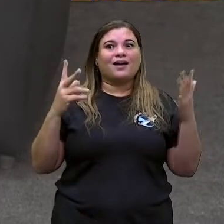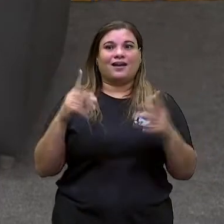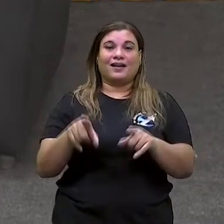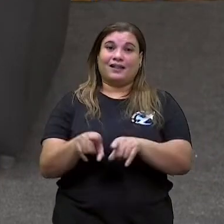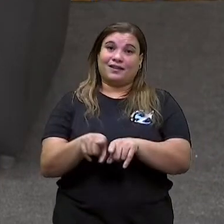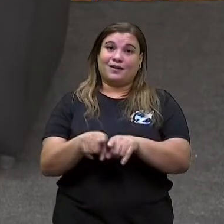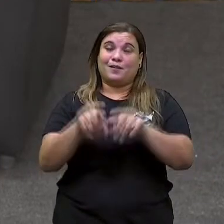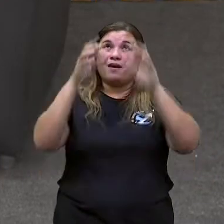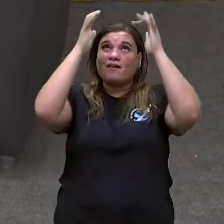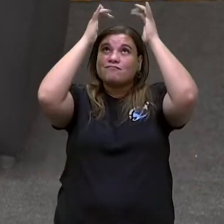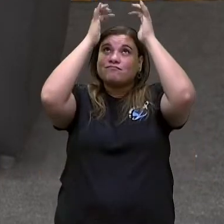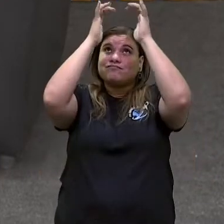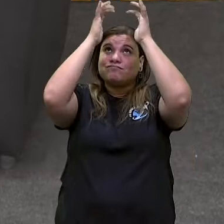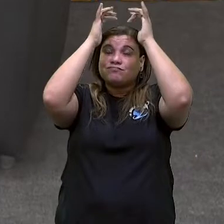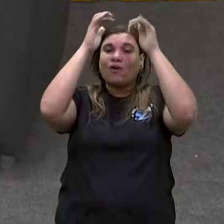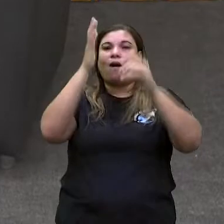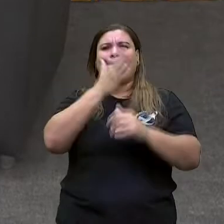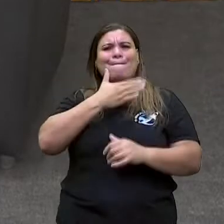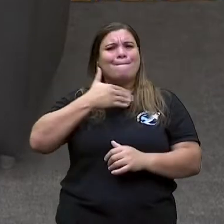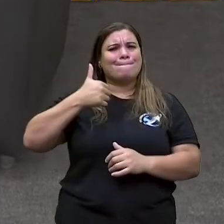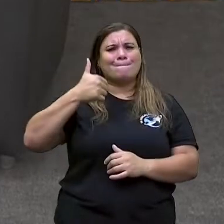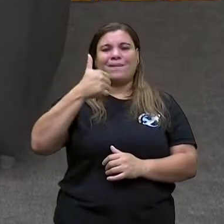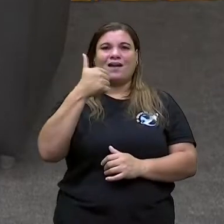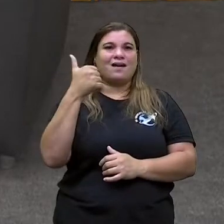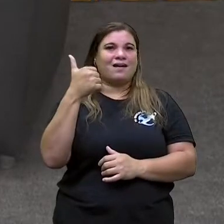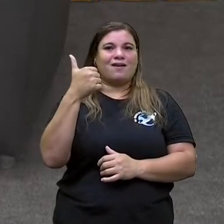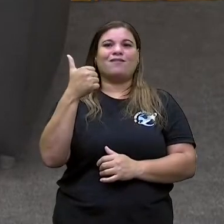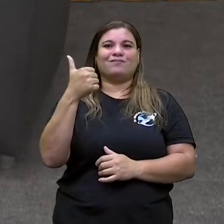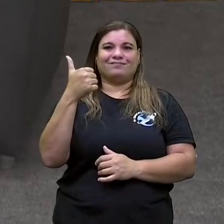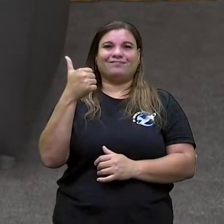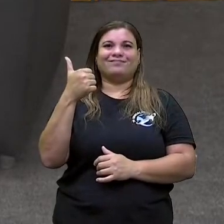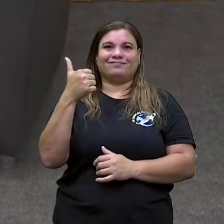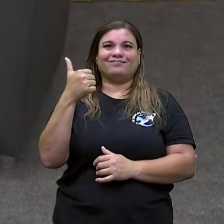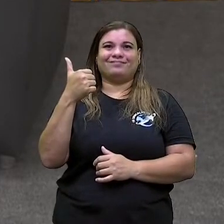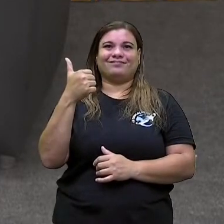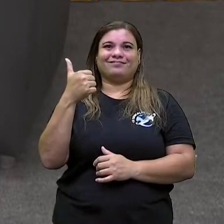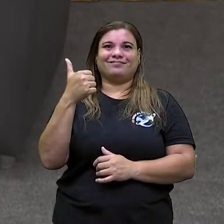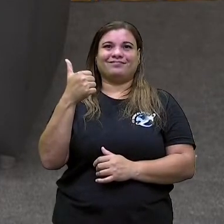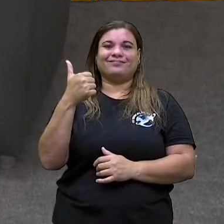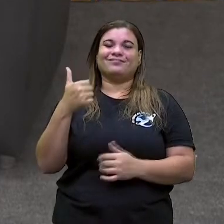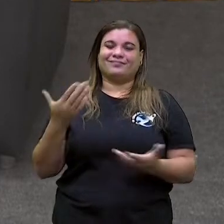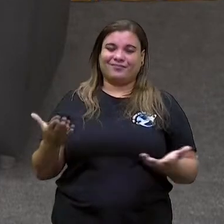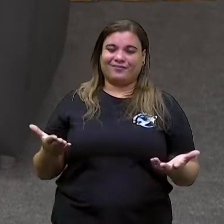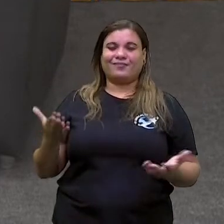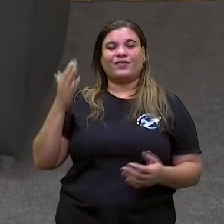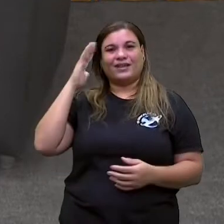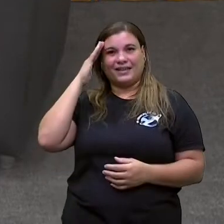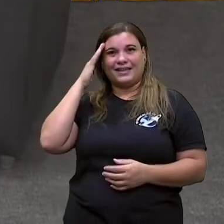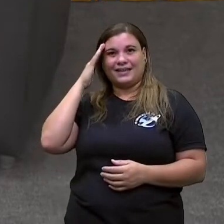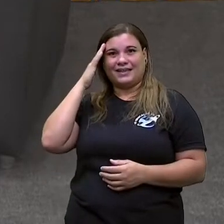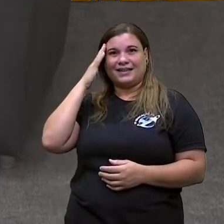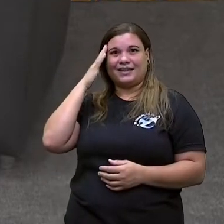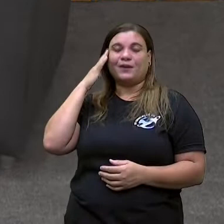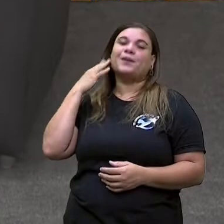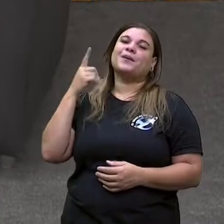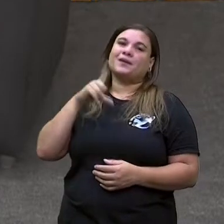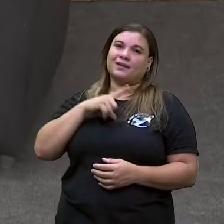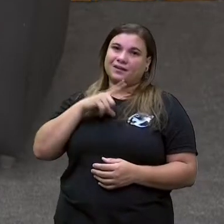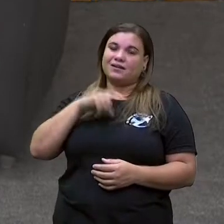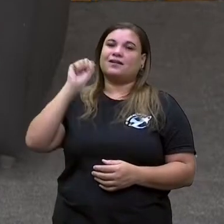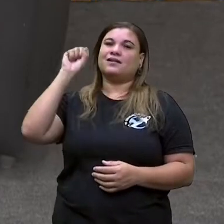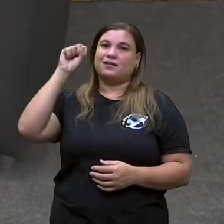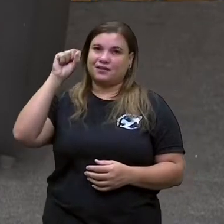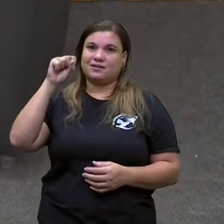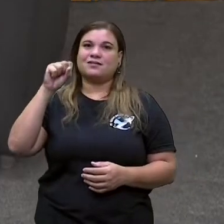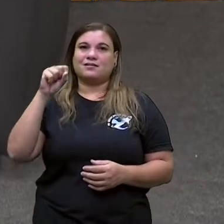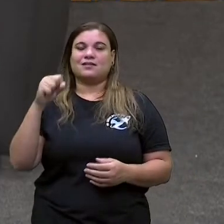coisas que nos põem num estado de consciência em que o tempo parece que você não vê, que parece que não